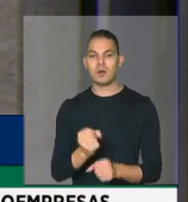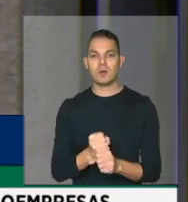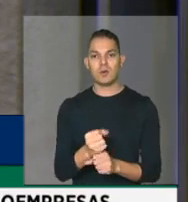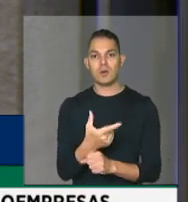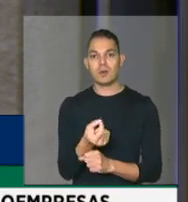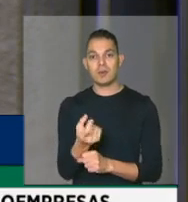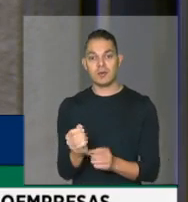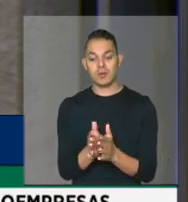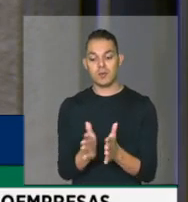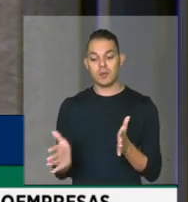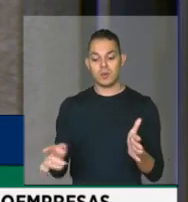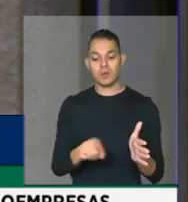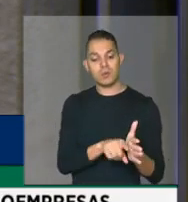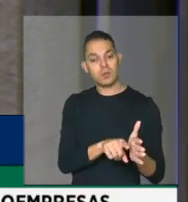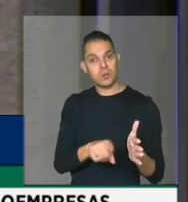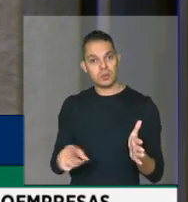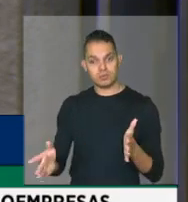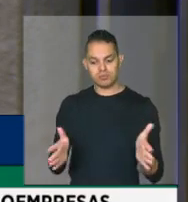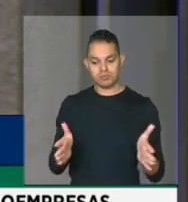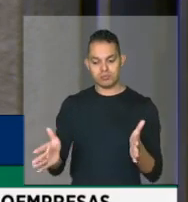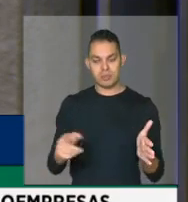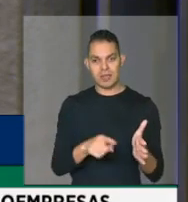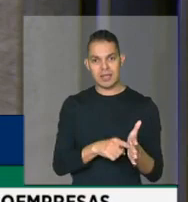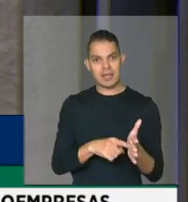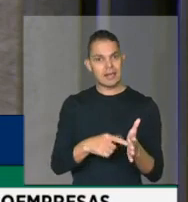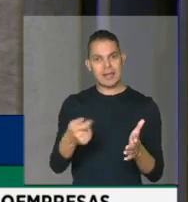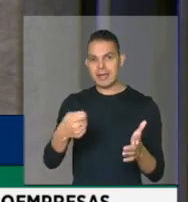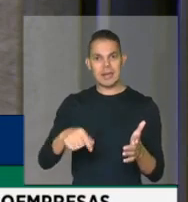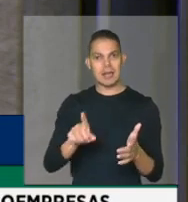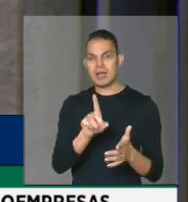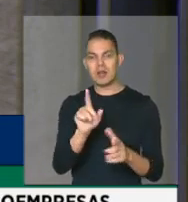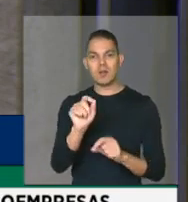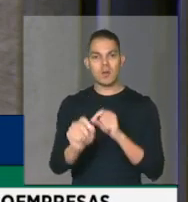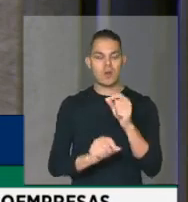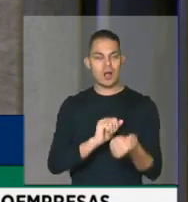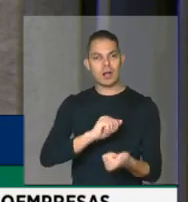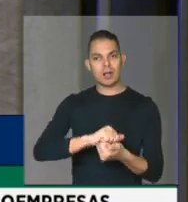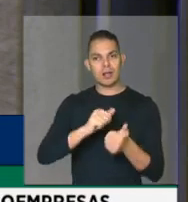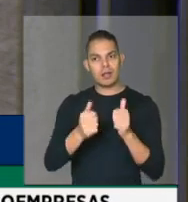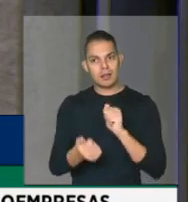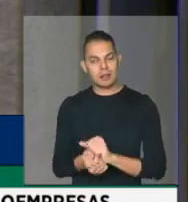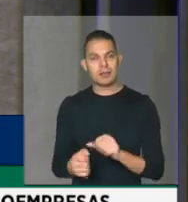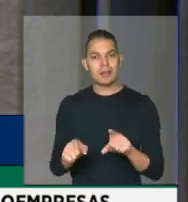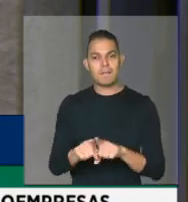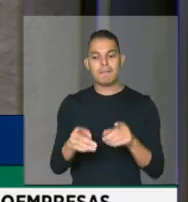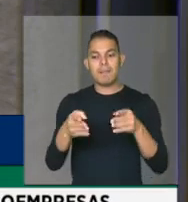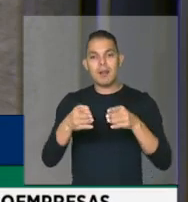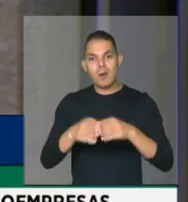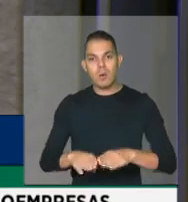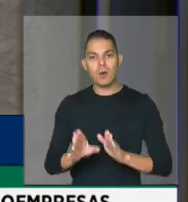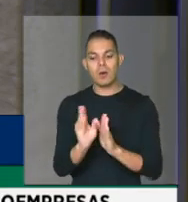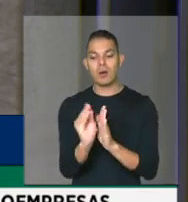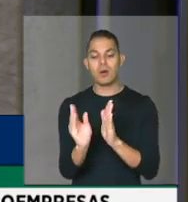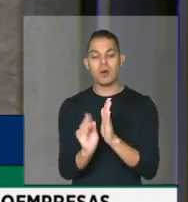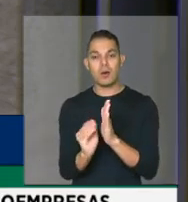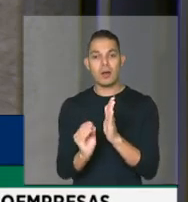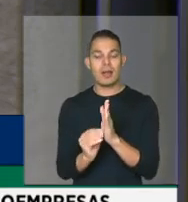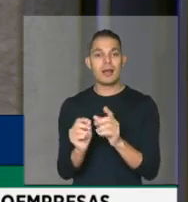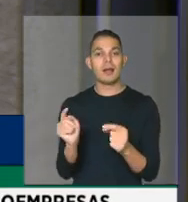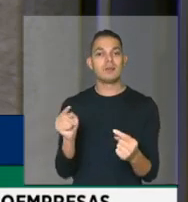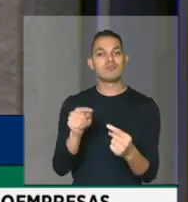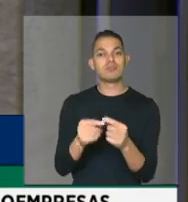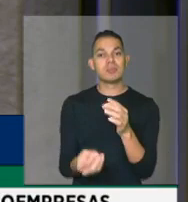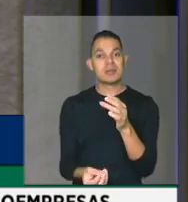esse período, afastar a exigência de demonstração de adequação e compensação orçamentárias em relação à